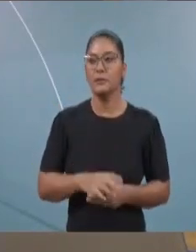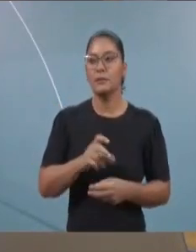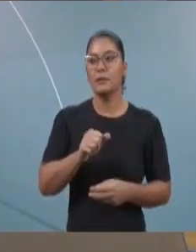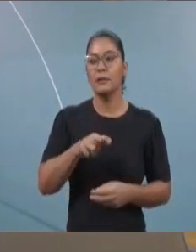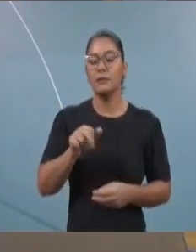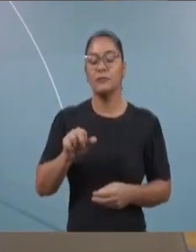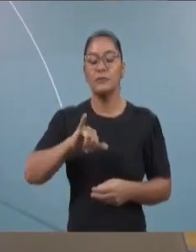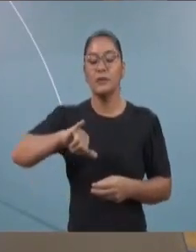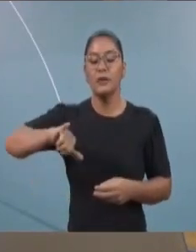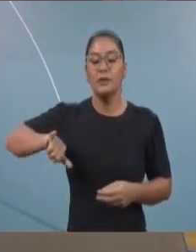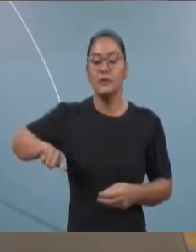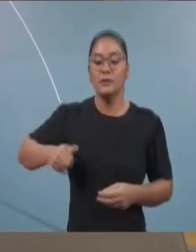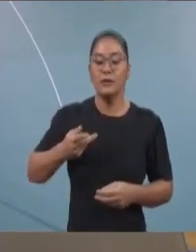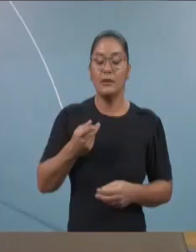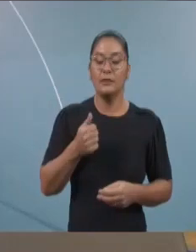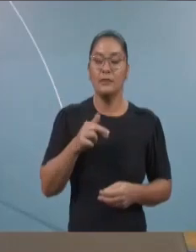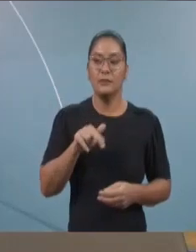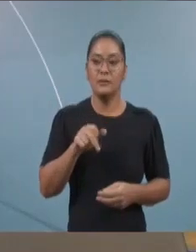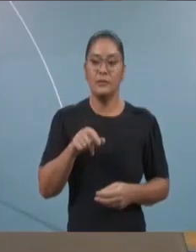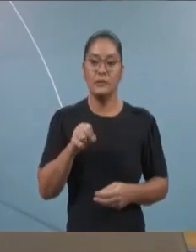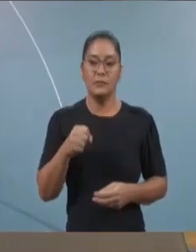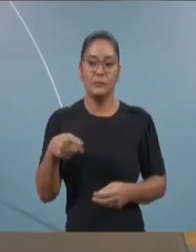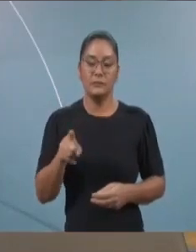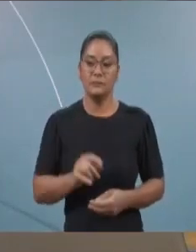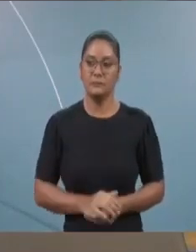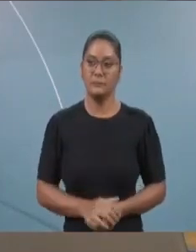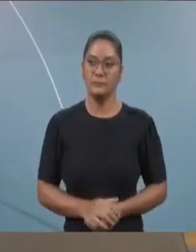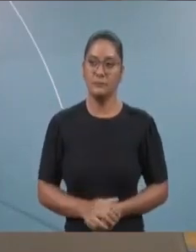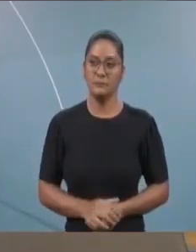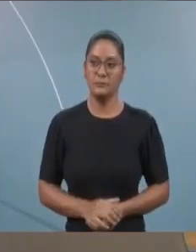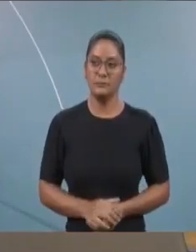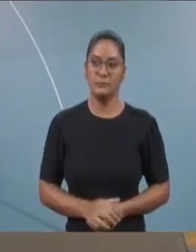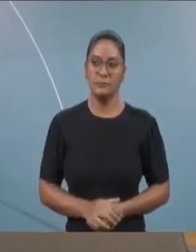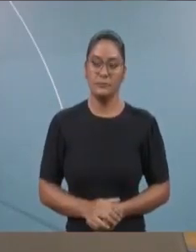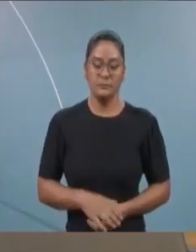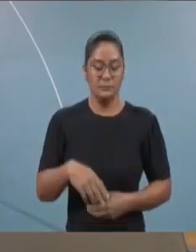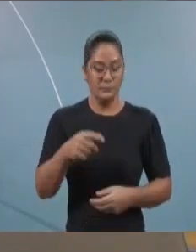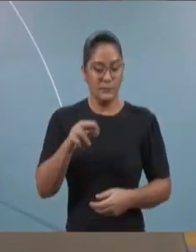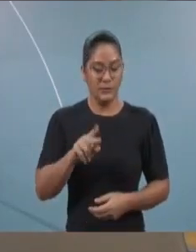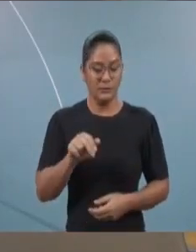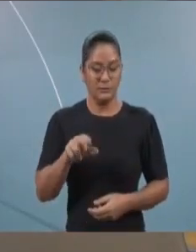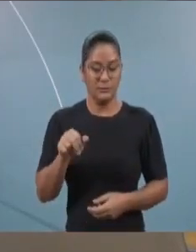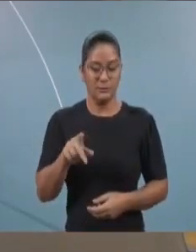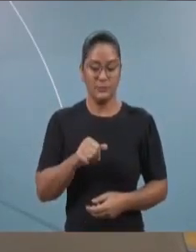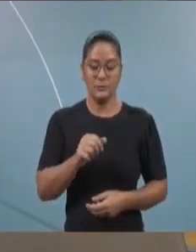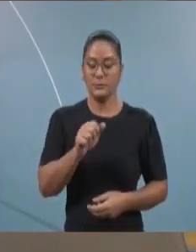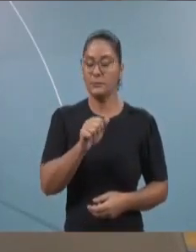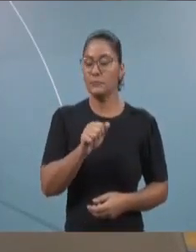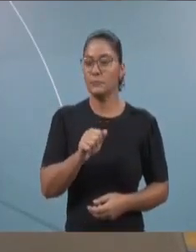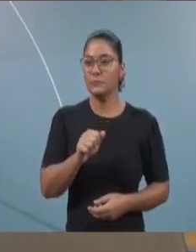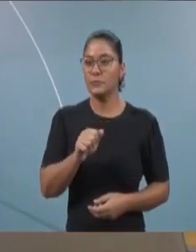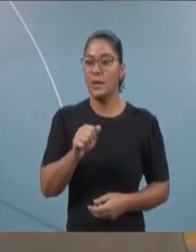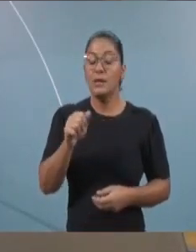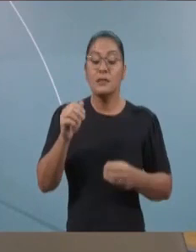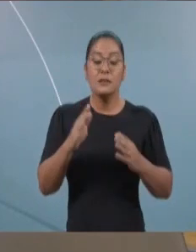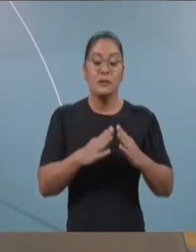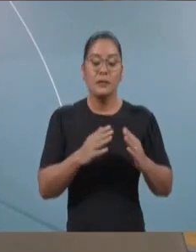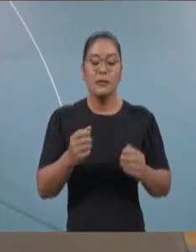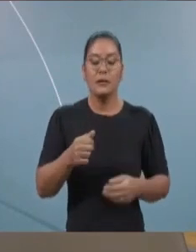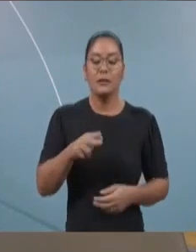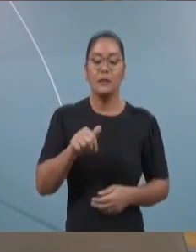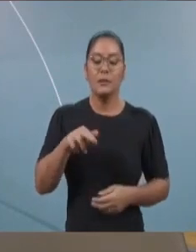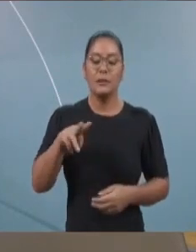de Seridó projeto de lei da deputada zou da dant reconhece de utilidade pública estadual da associação dos moradores do sítio Lagoa do